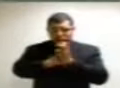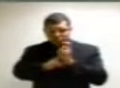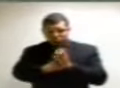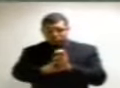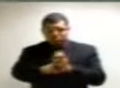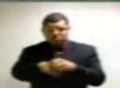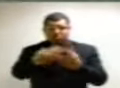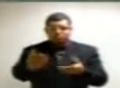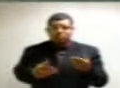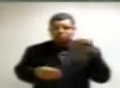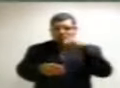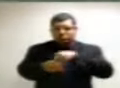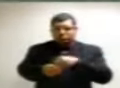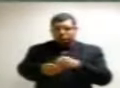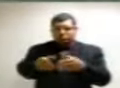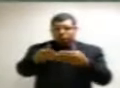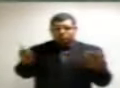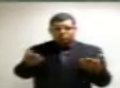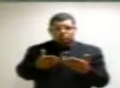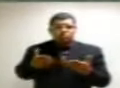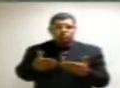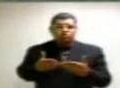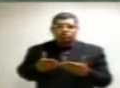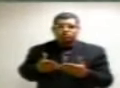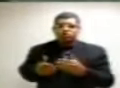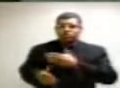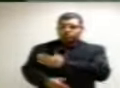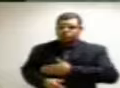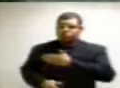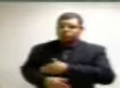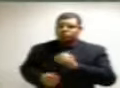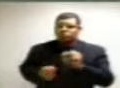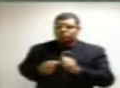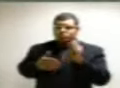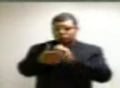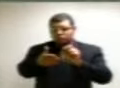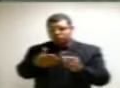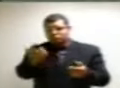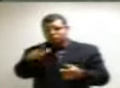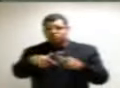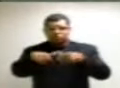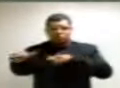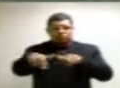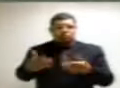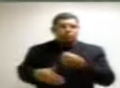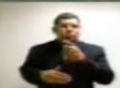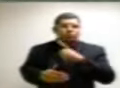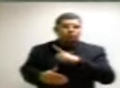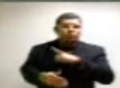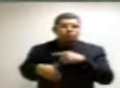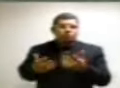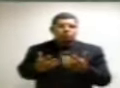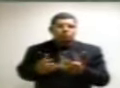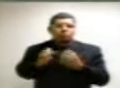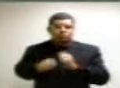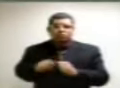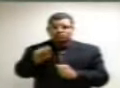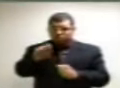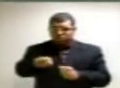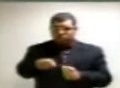nesta casa. E estou entrando com esse pedido. Gostaria de contar com a sua subscrição de outros parlamentares para que a